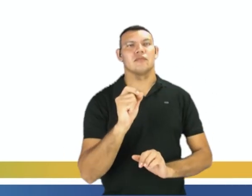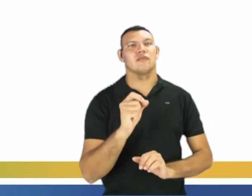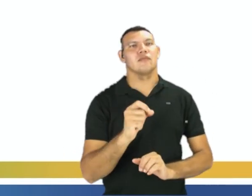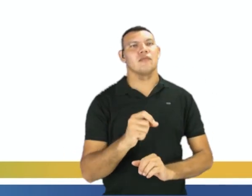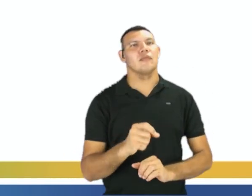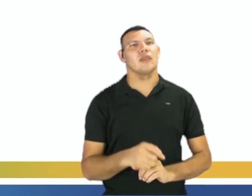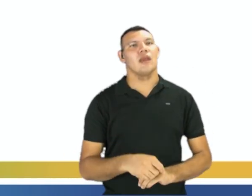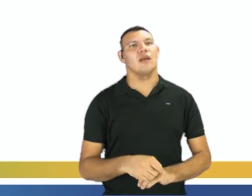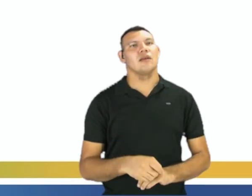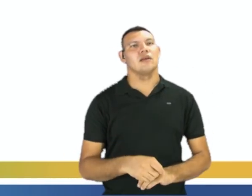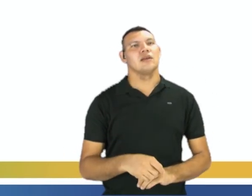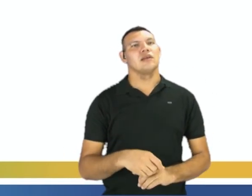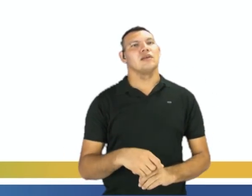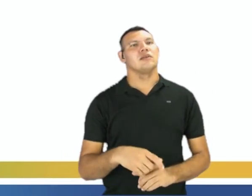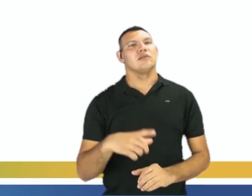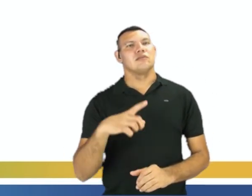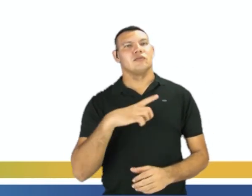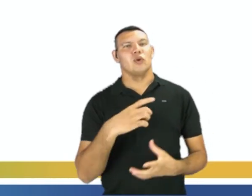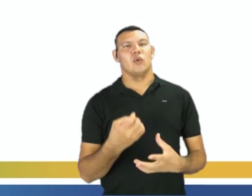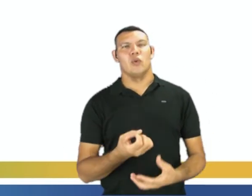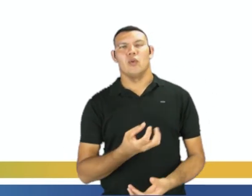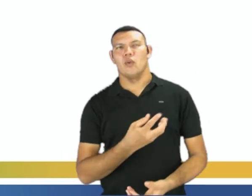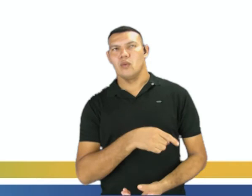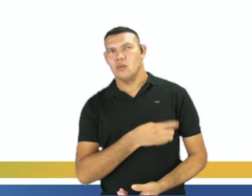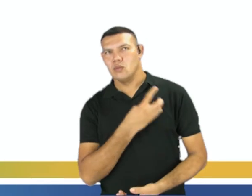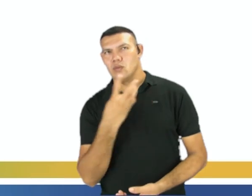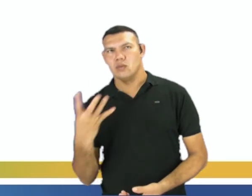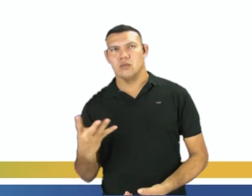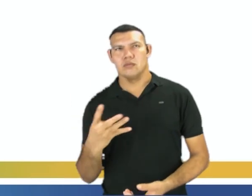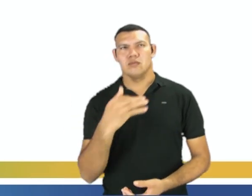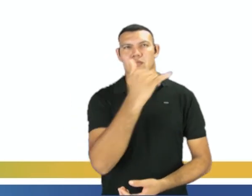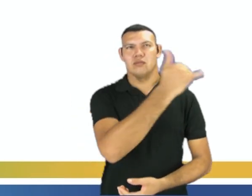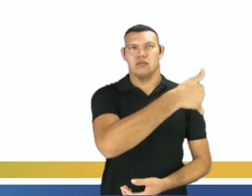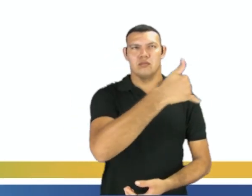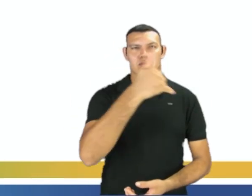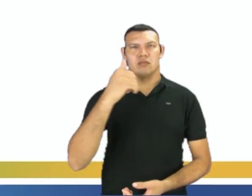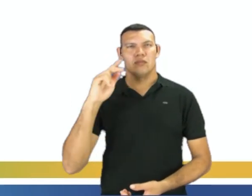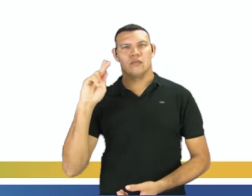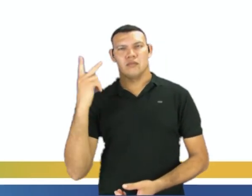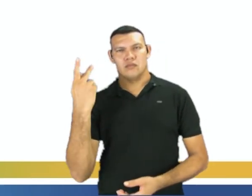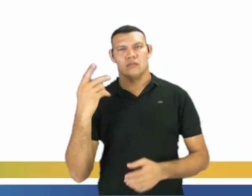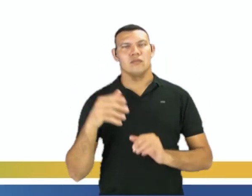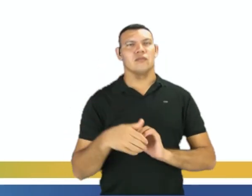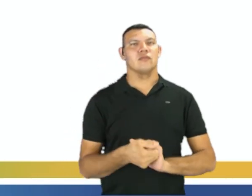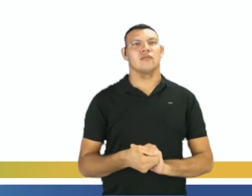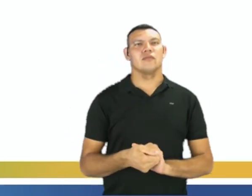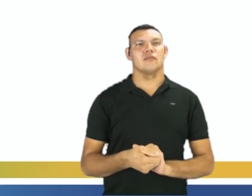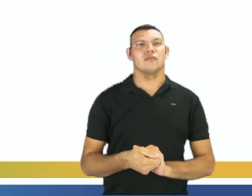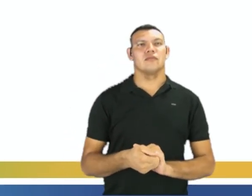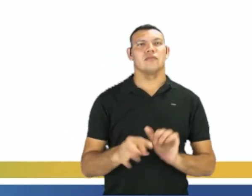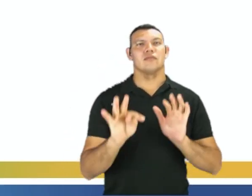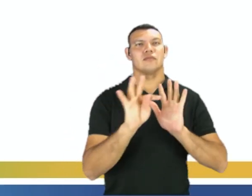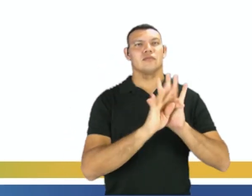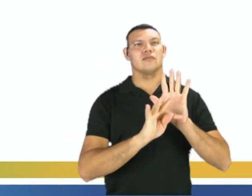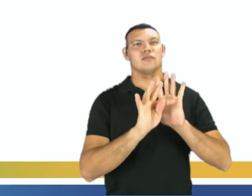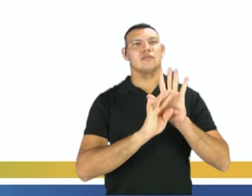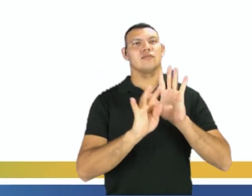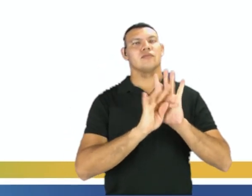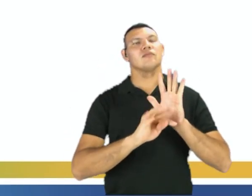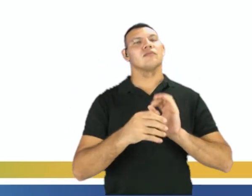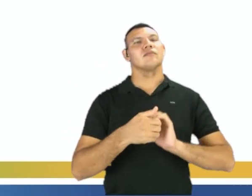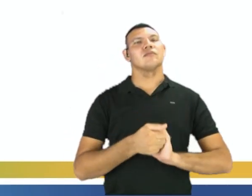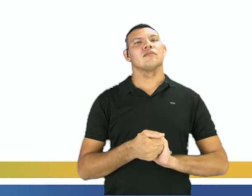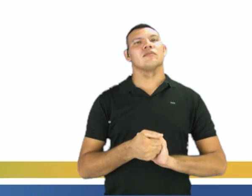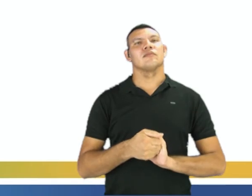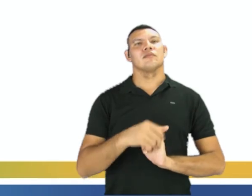relacionado aos íons H+. E aí nós temos aqui pH, a fórmula para a gente determinar, né, a equação